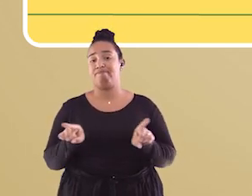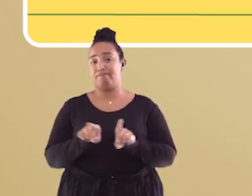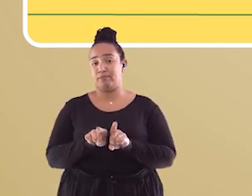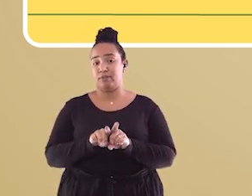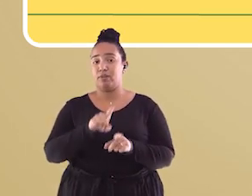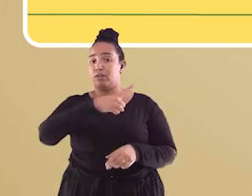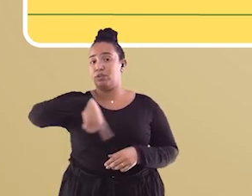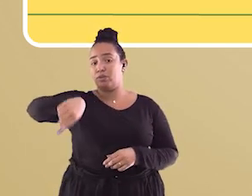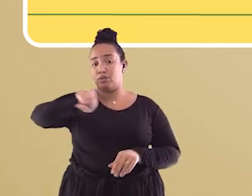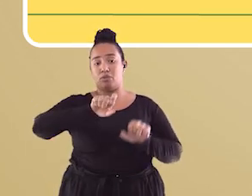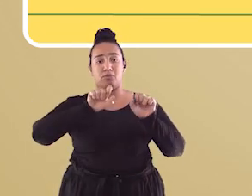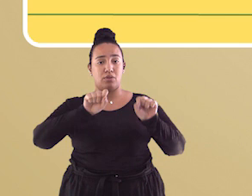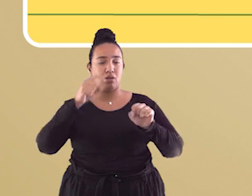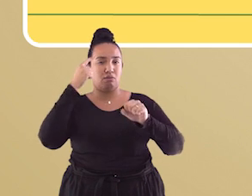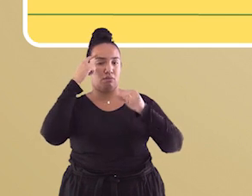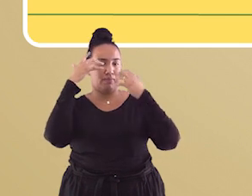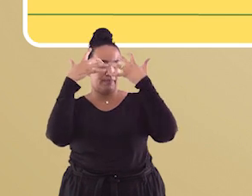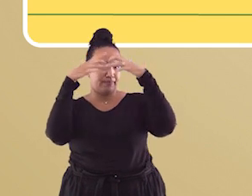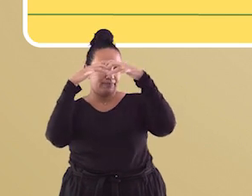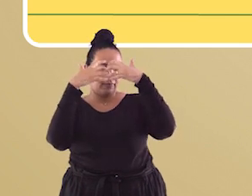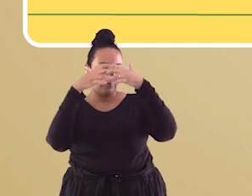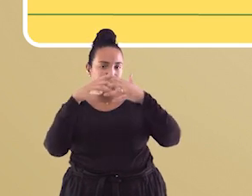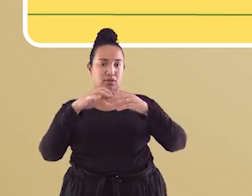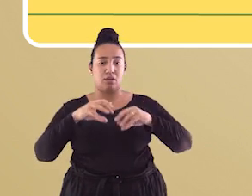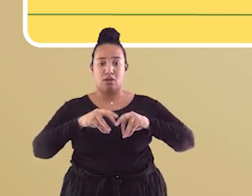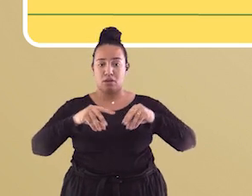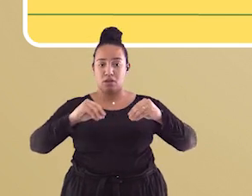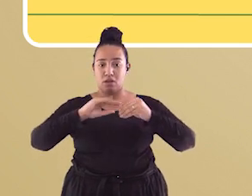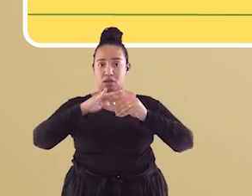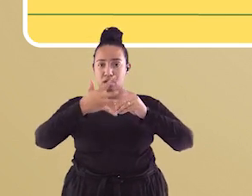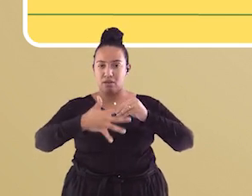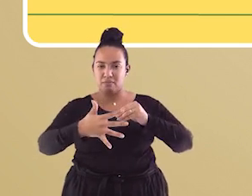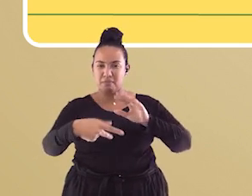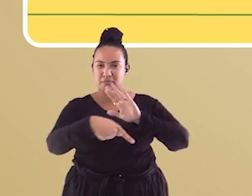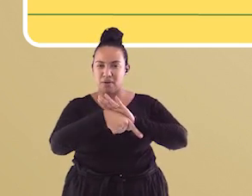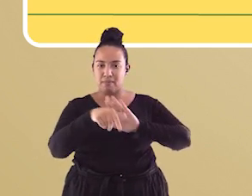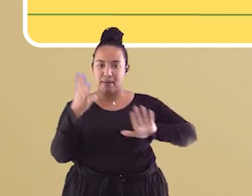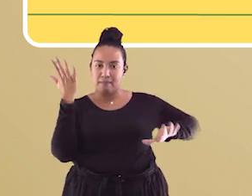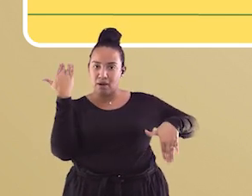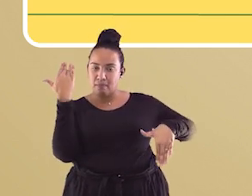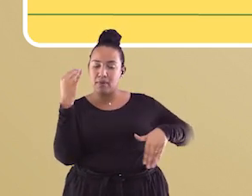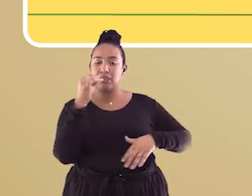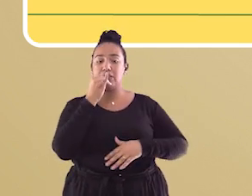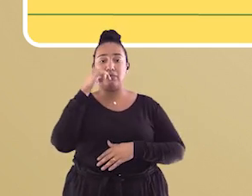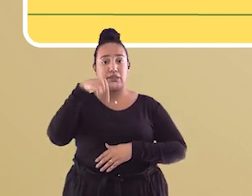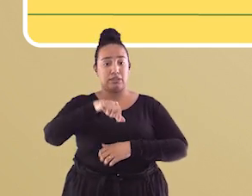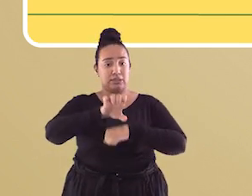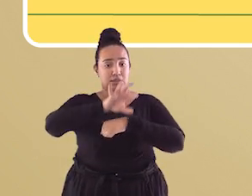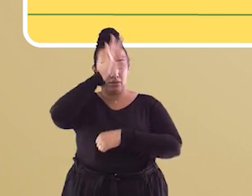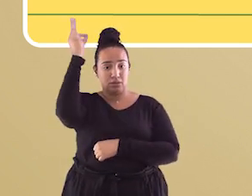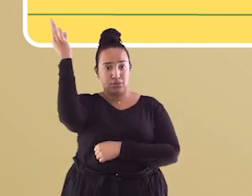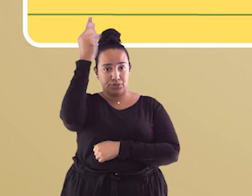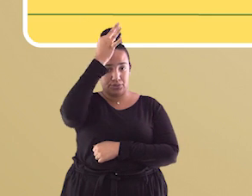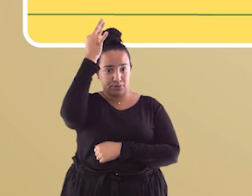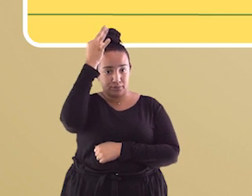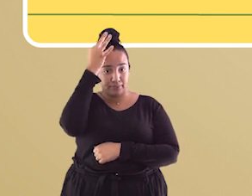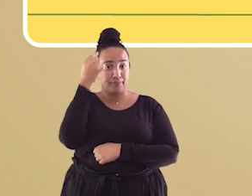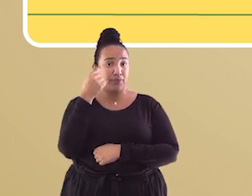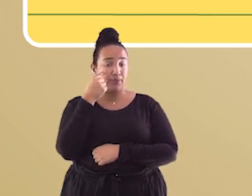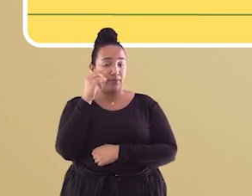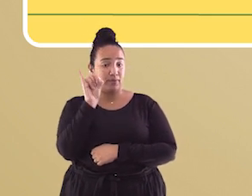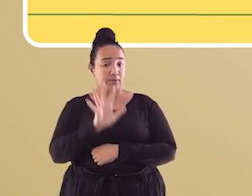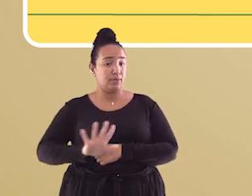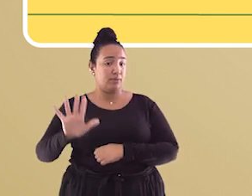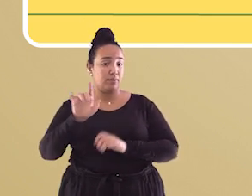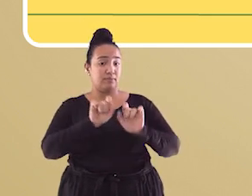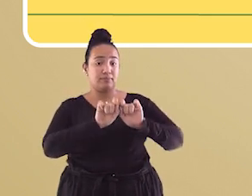erosão que ocorre nas praias. Aqui mesmo no Espírito Santo, na tela, nós temos o exemplo da praia de Meiaípe, em Guarapari.